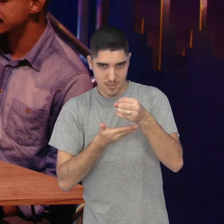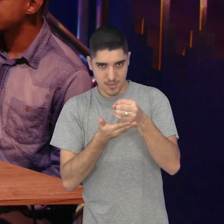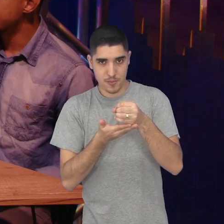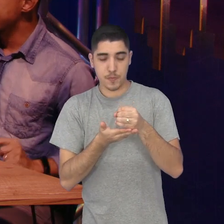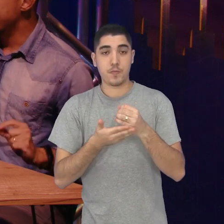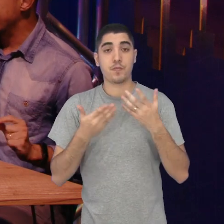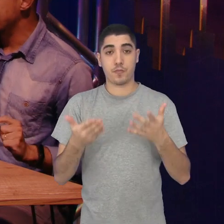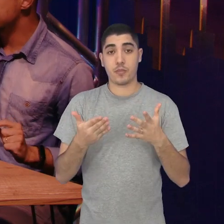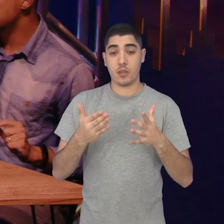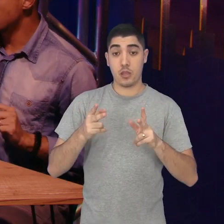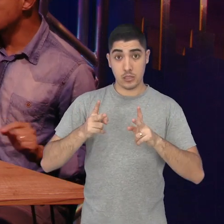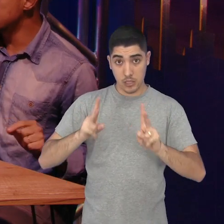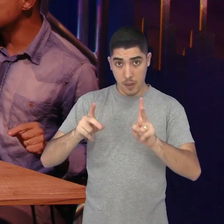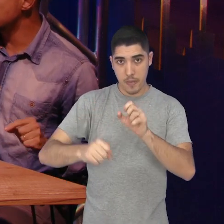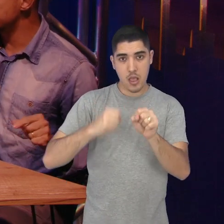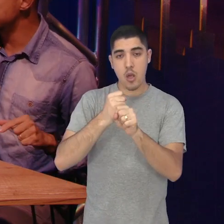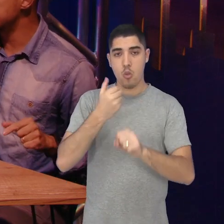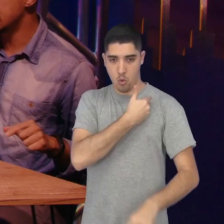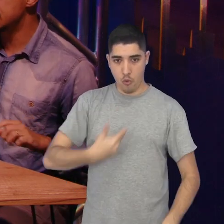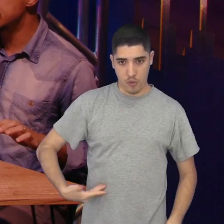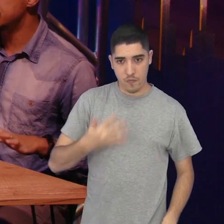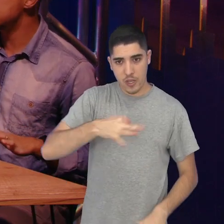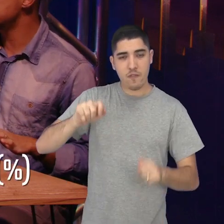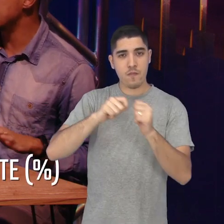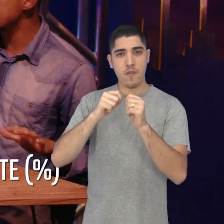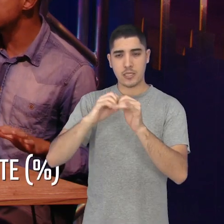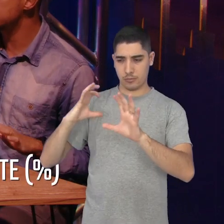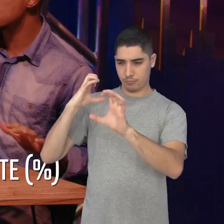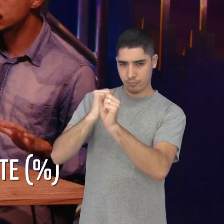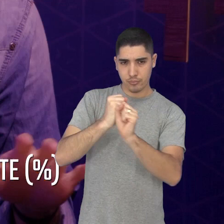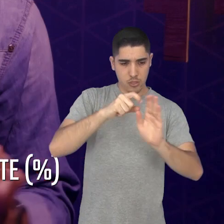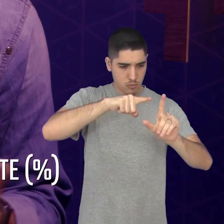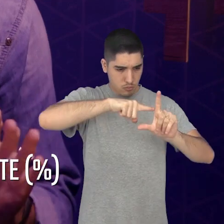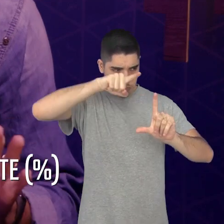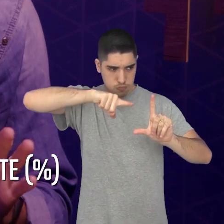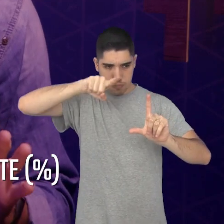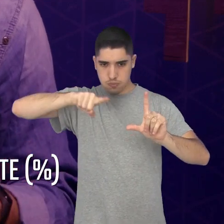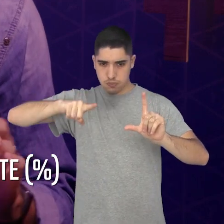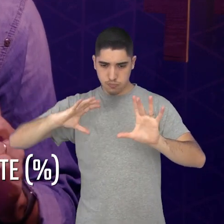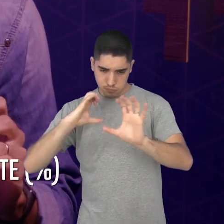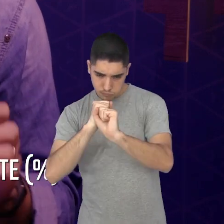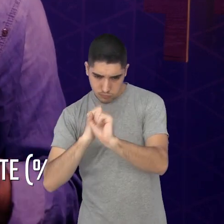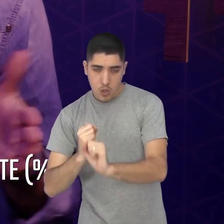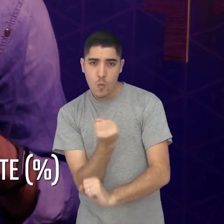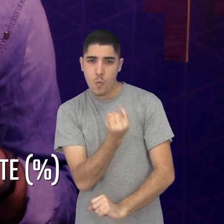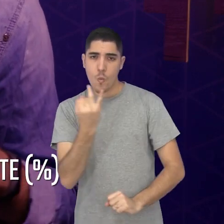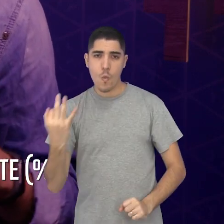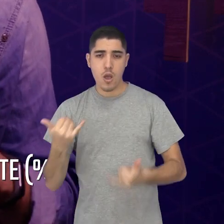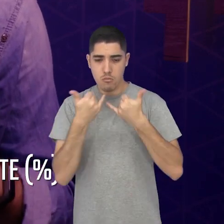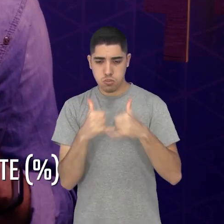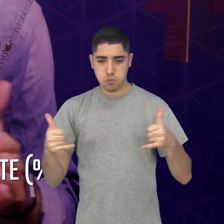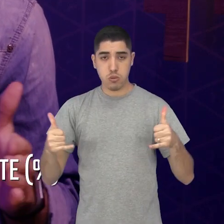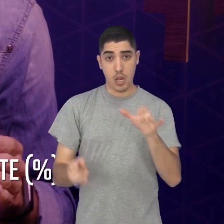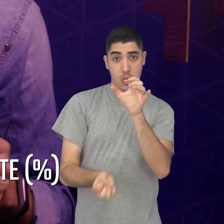conversa. Todo ano o governo federal ele faz um balanço, um estudo do tanto de energia